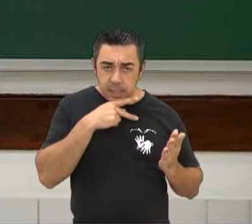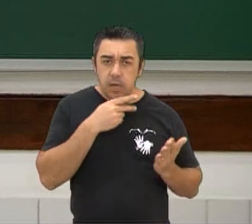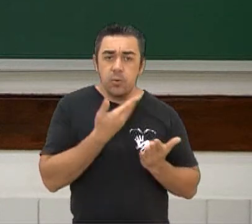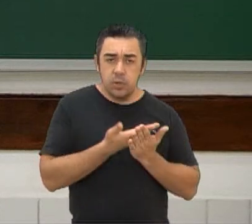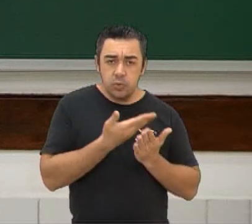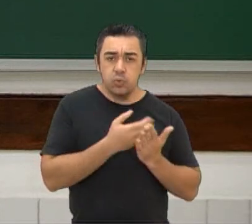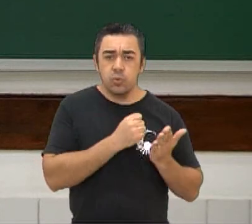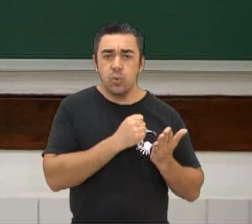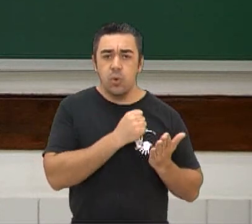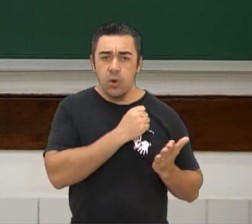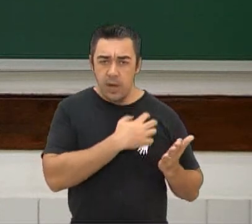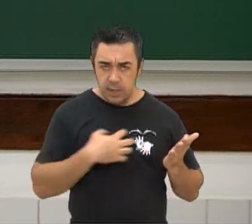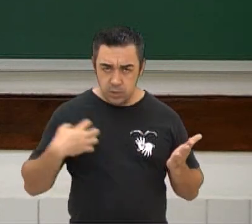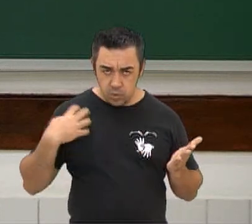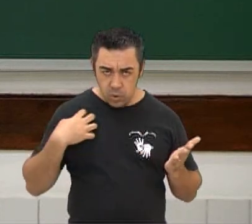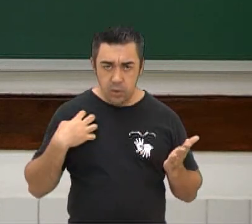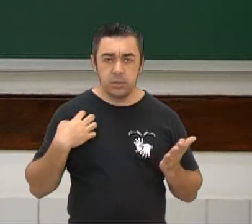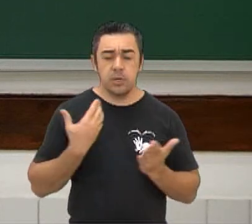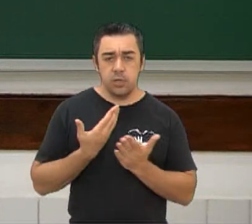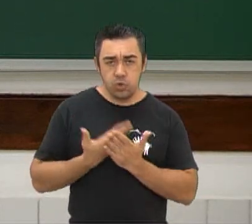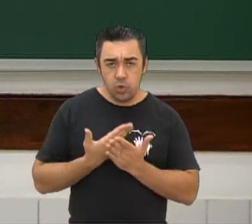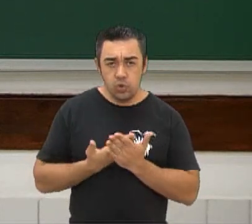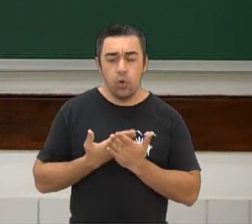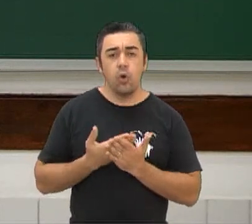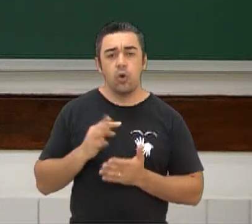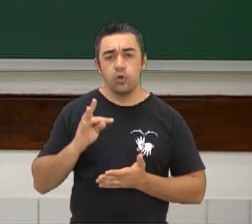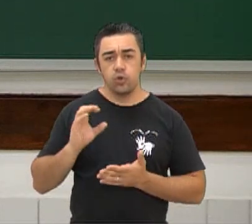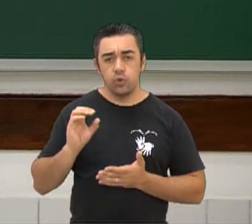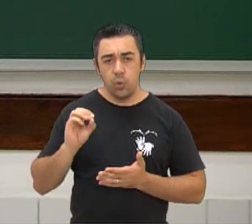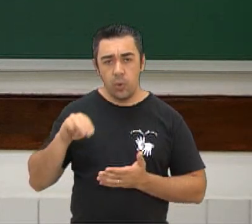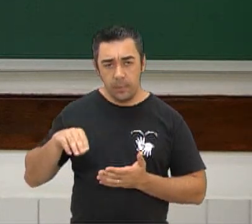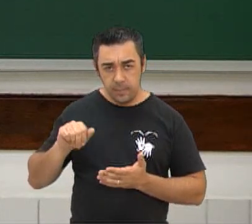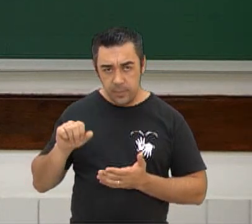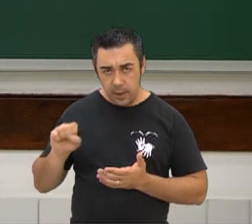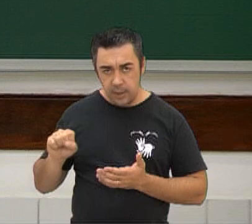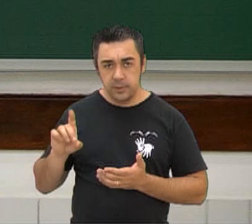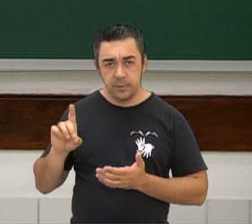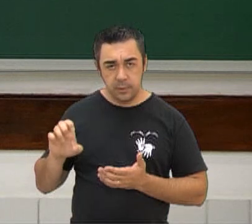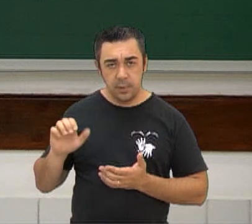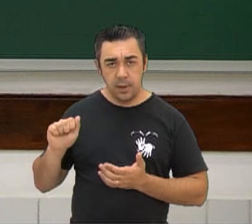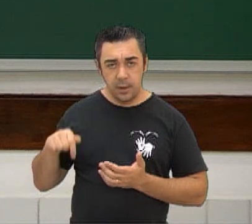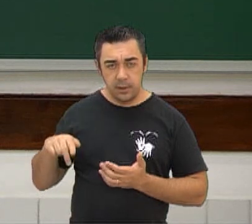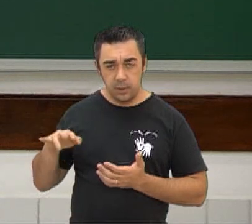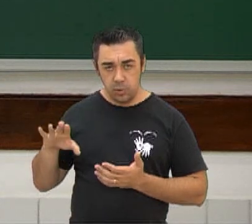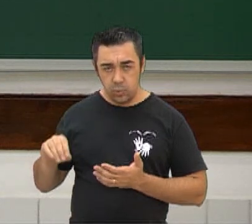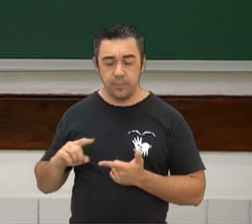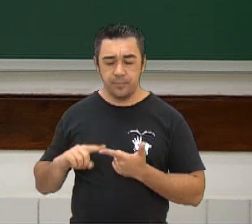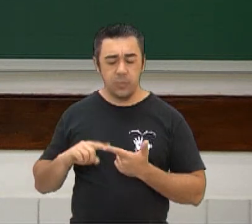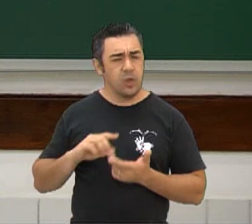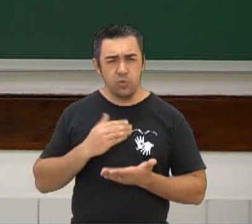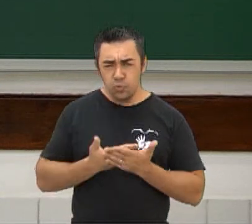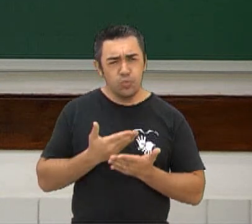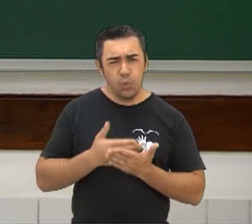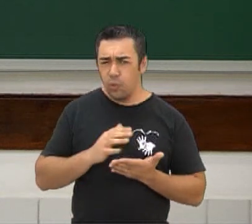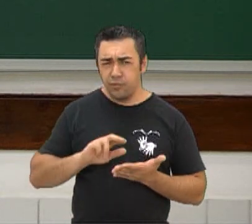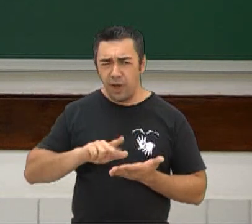estudou Aristóteles, ele estudou Tomás de Aquino, ele estudou Duns Scotus, estudou essa turma